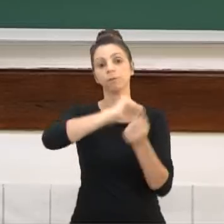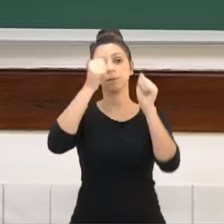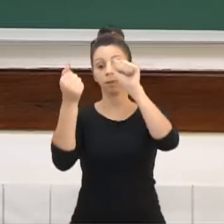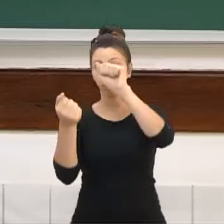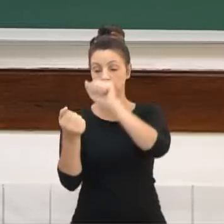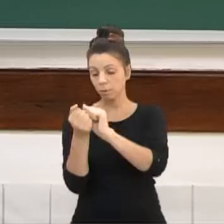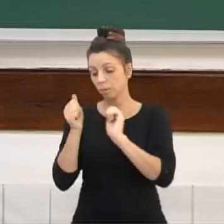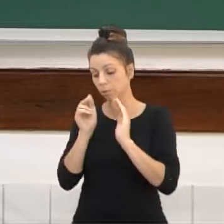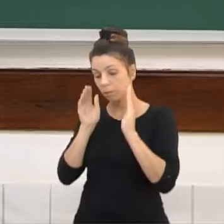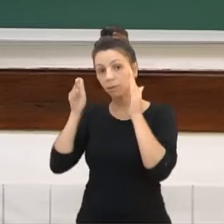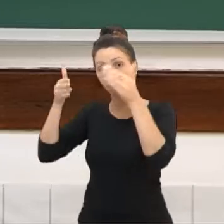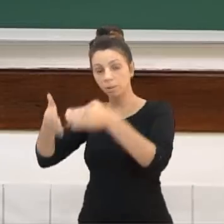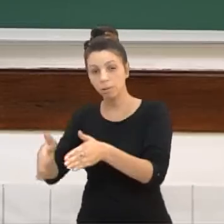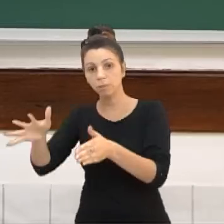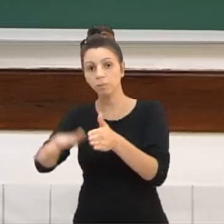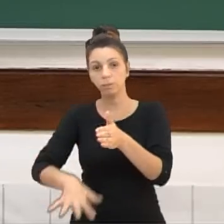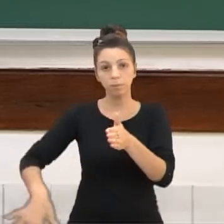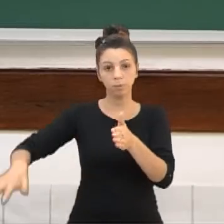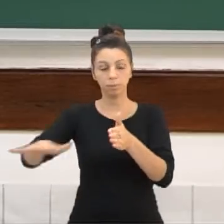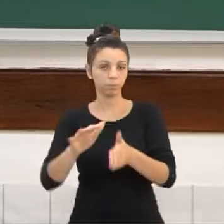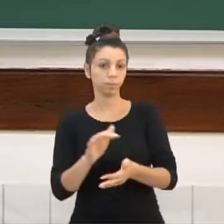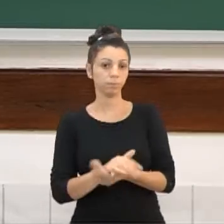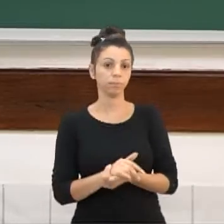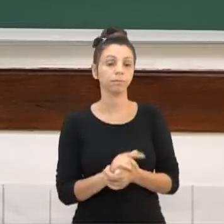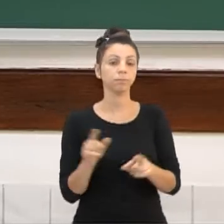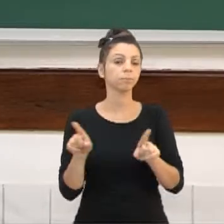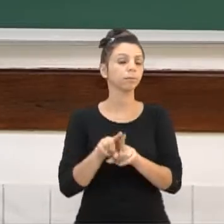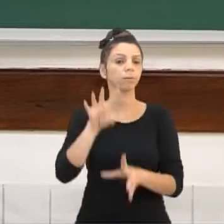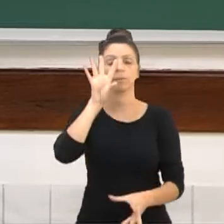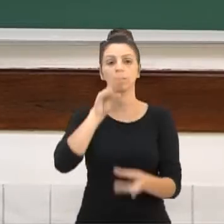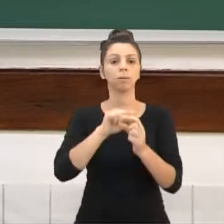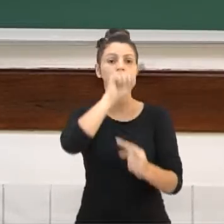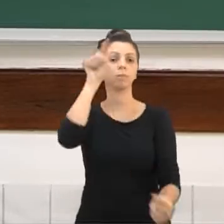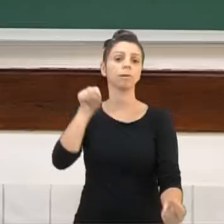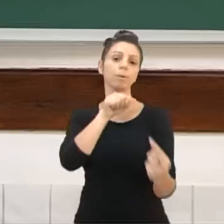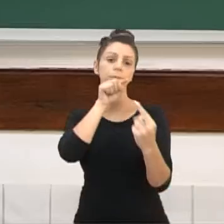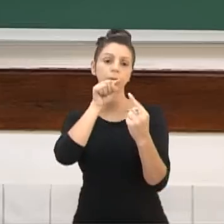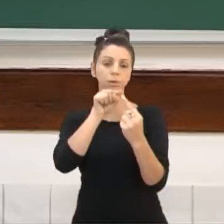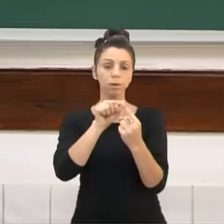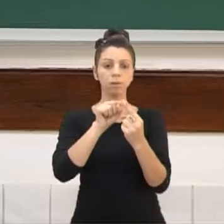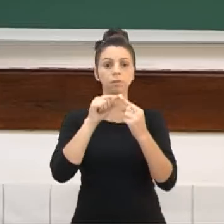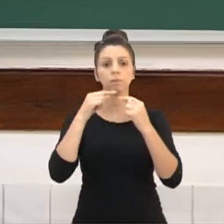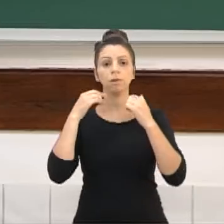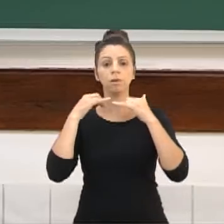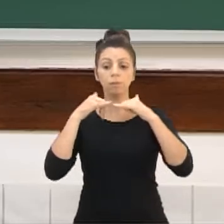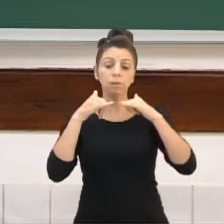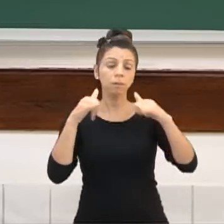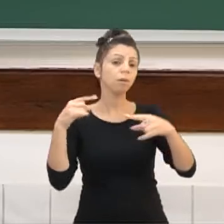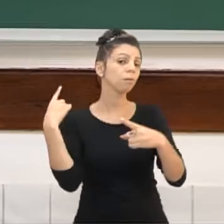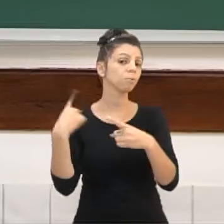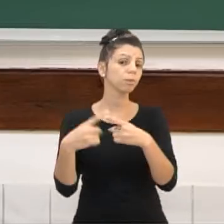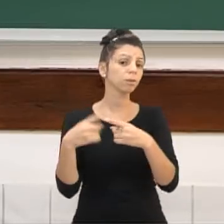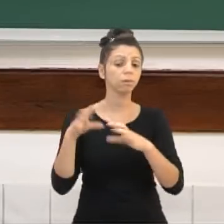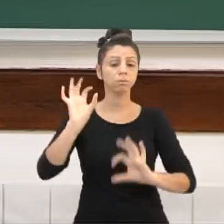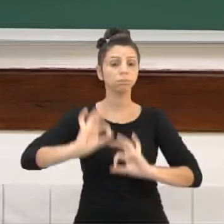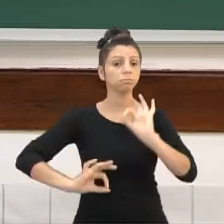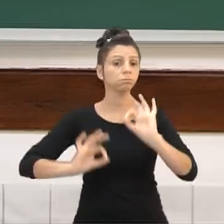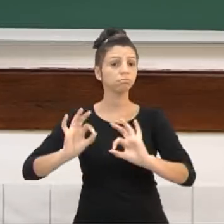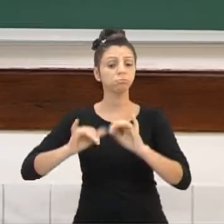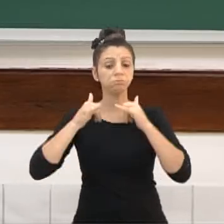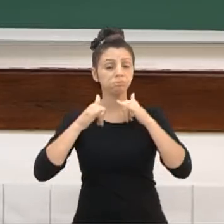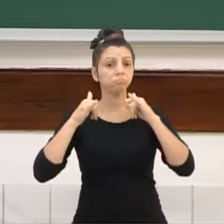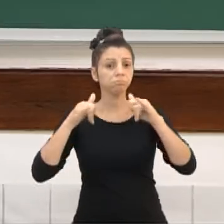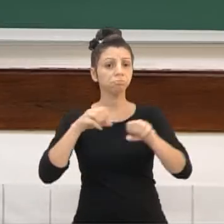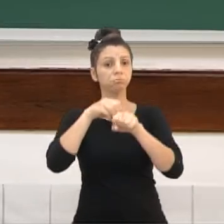se destina esse podcast, qual é a intencionalidade de veicular essa mensagem, né? Por que vai ser elaborado